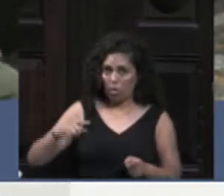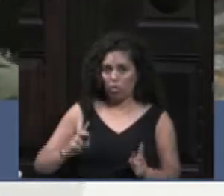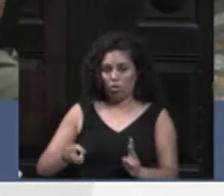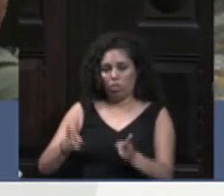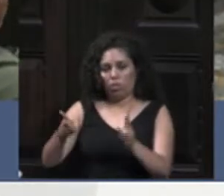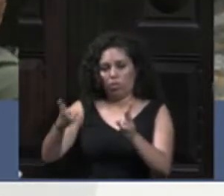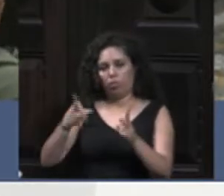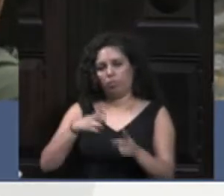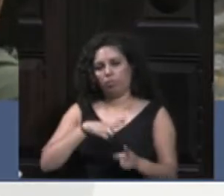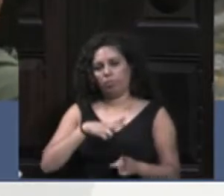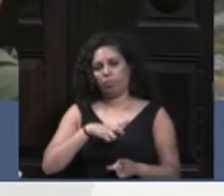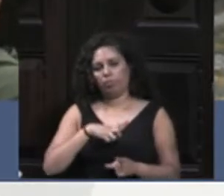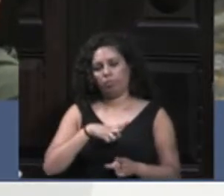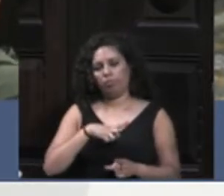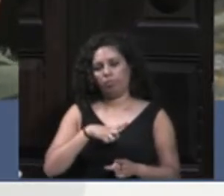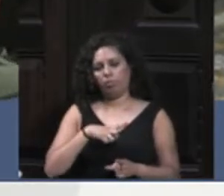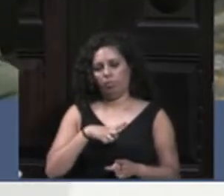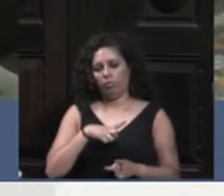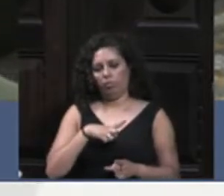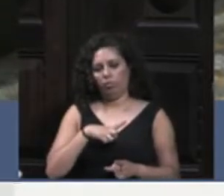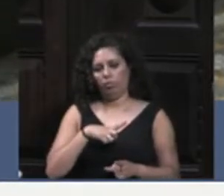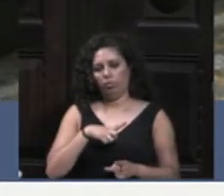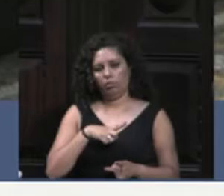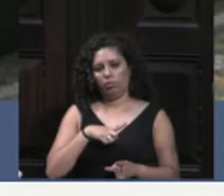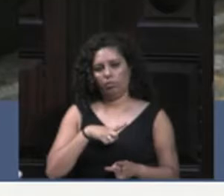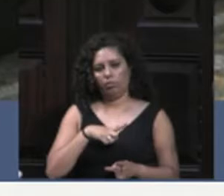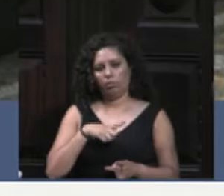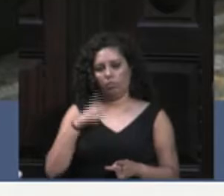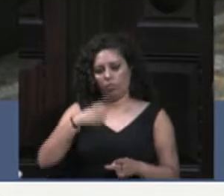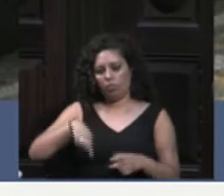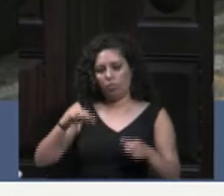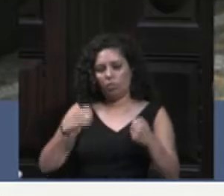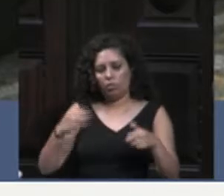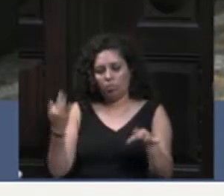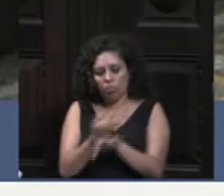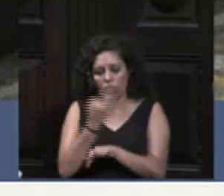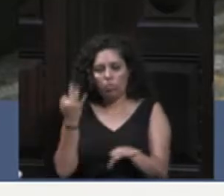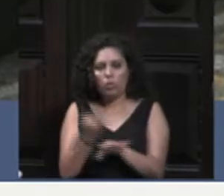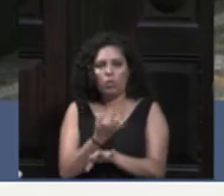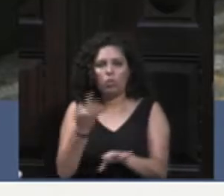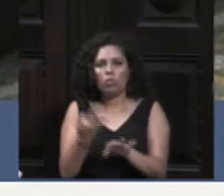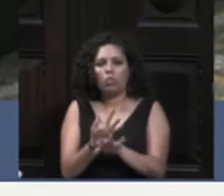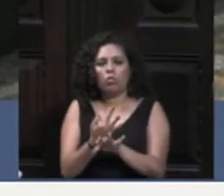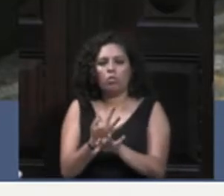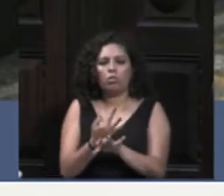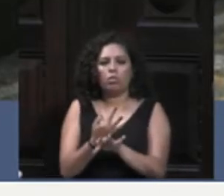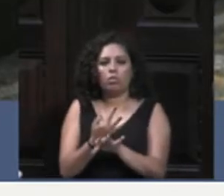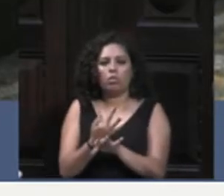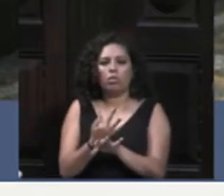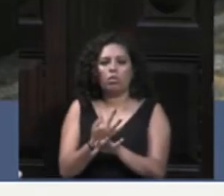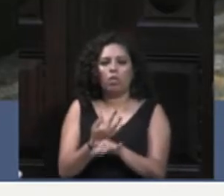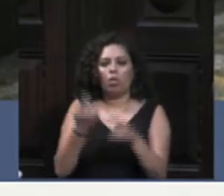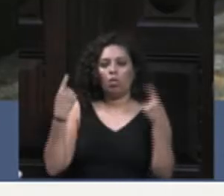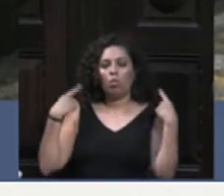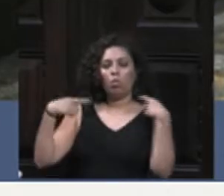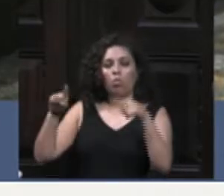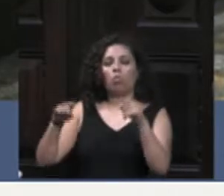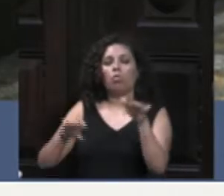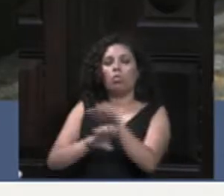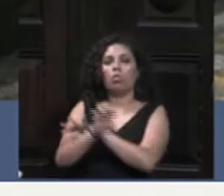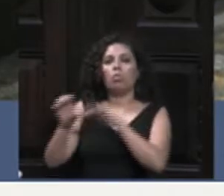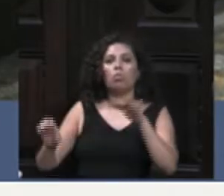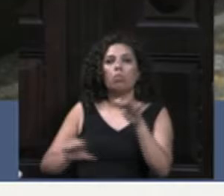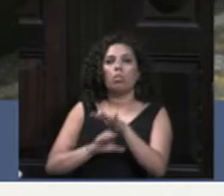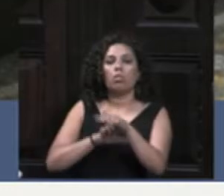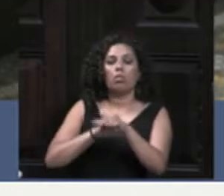permanentes, atuais e próximos, que é perseverar na luta contra a privatização da